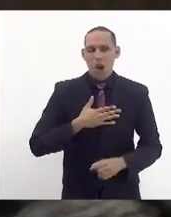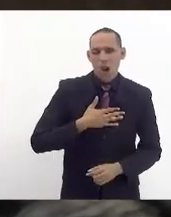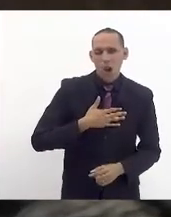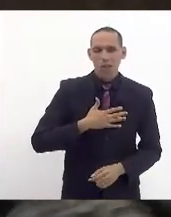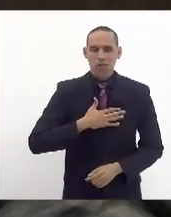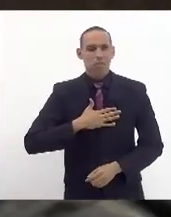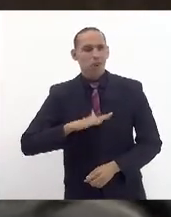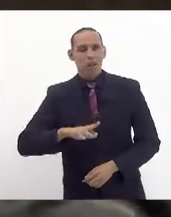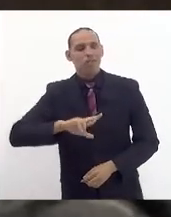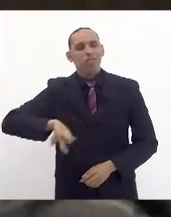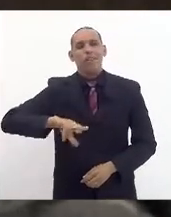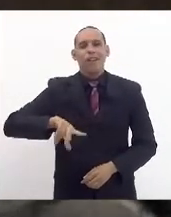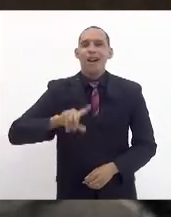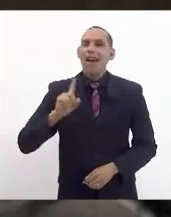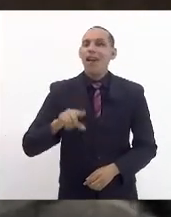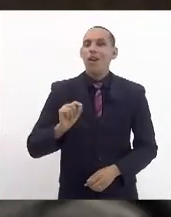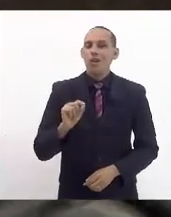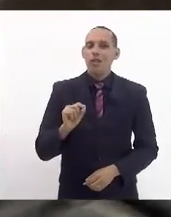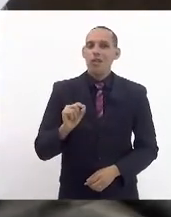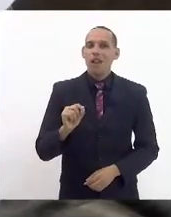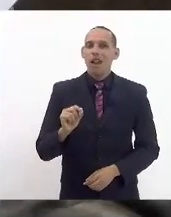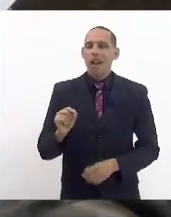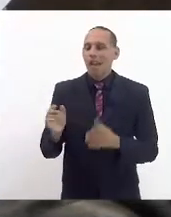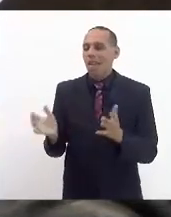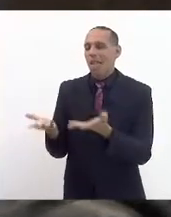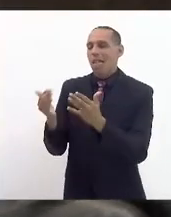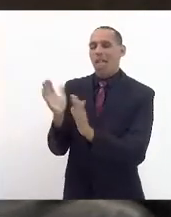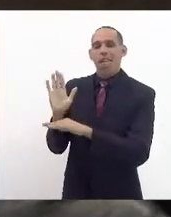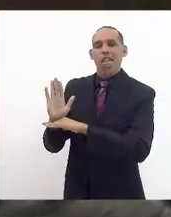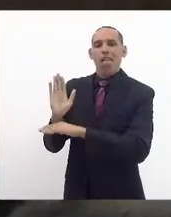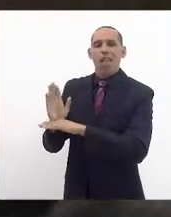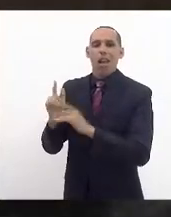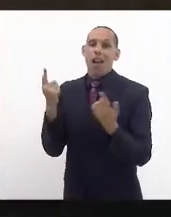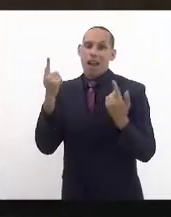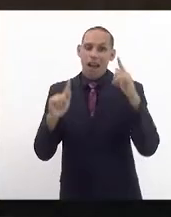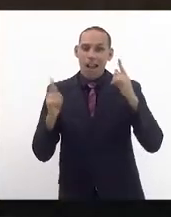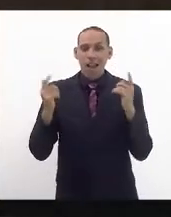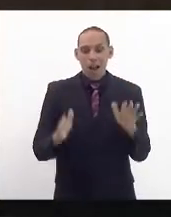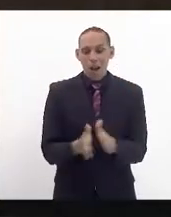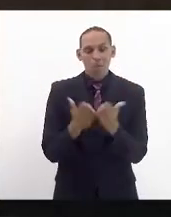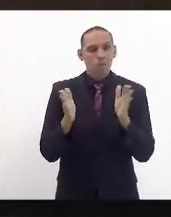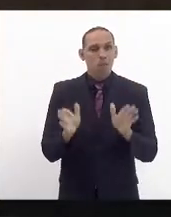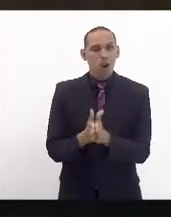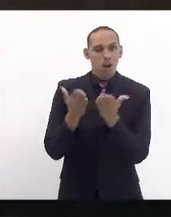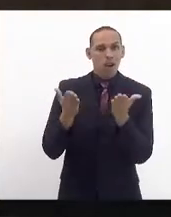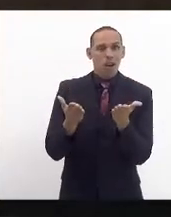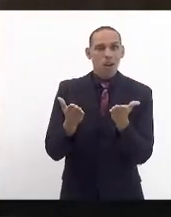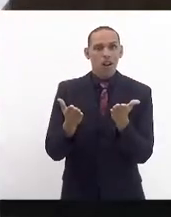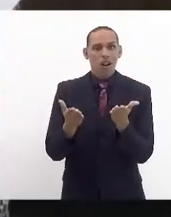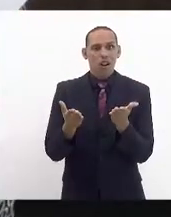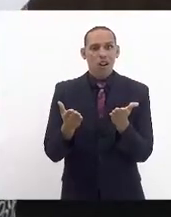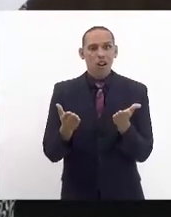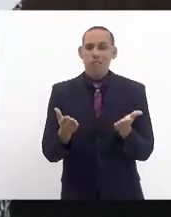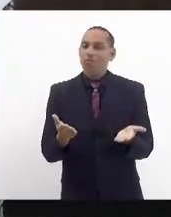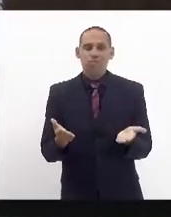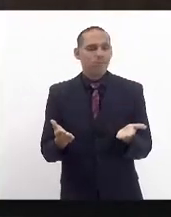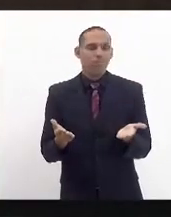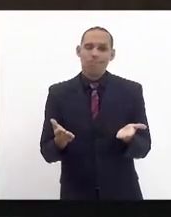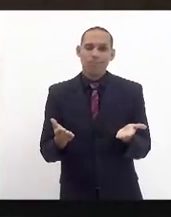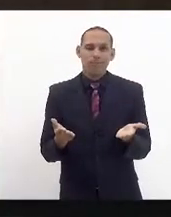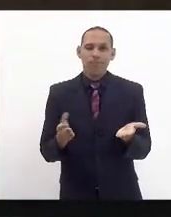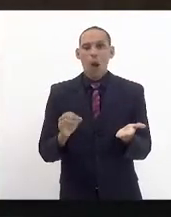gostar do carnaval, mas era de favorecer um carnaval onde as pessoas pobres, onde as pessoas mais carentes